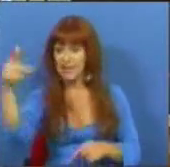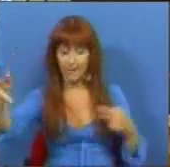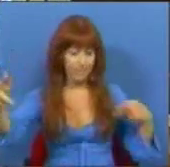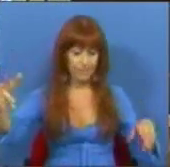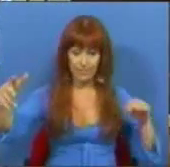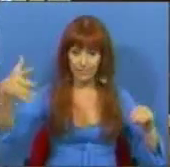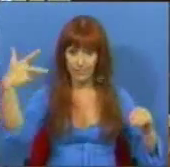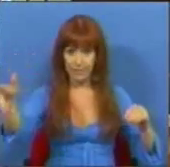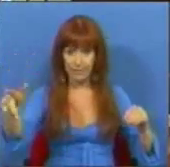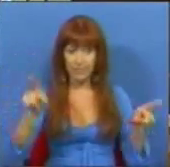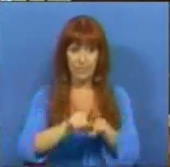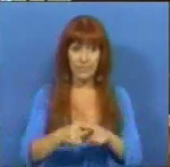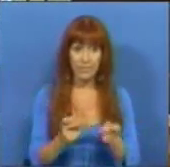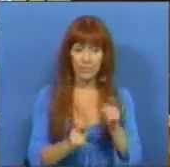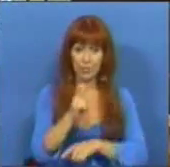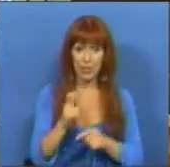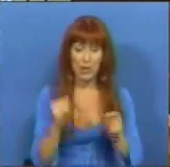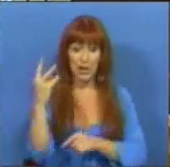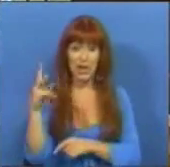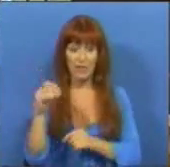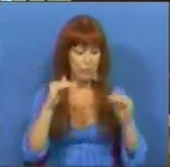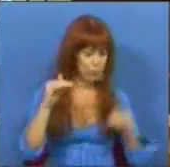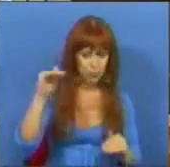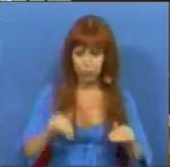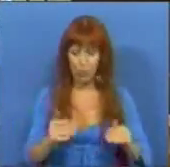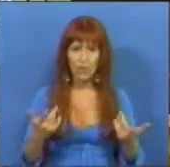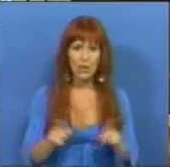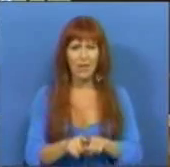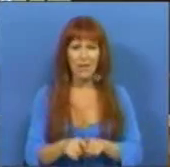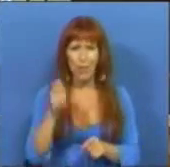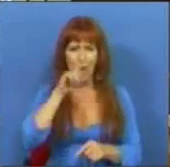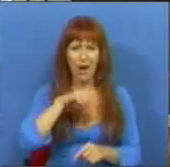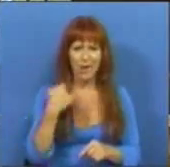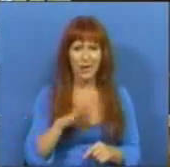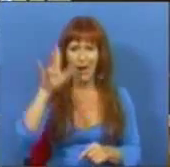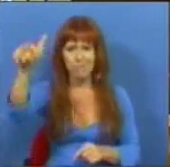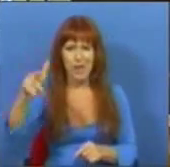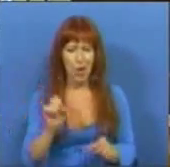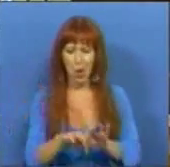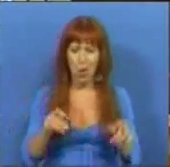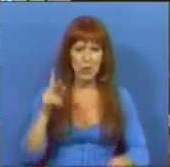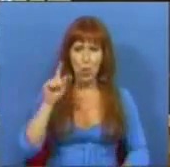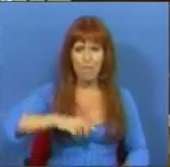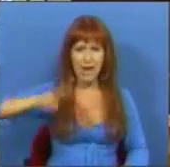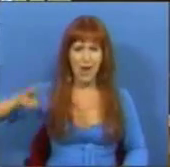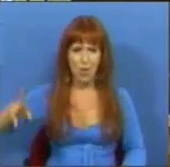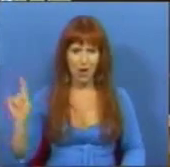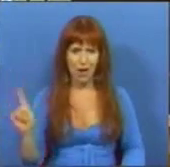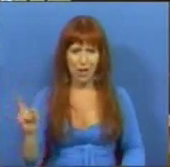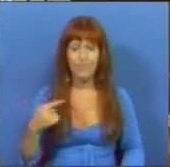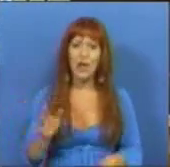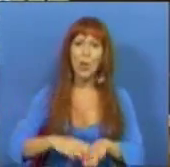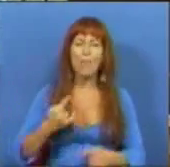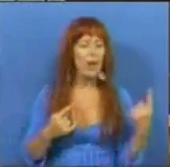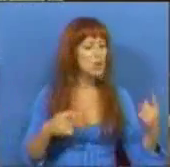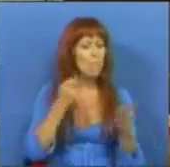100 sofre um efeito do aumento do IVA reduzido que não é de quem tem 1000 ou quem tem 1 milhão. Não é porque